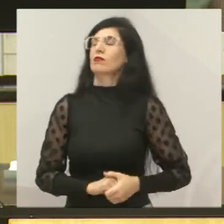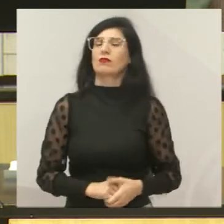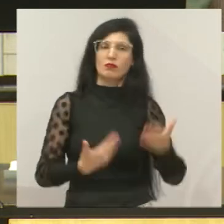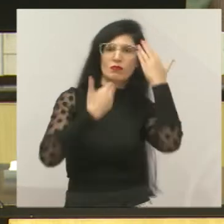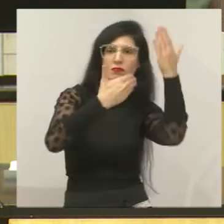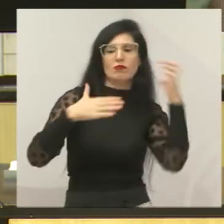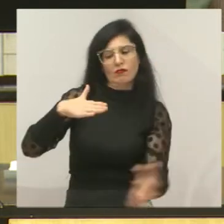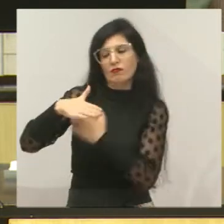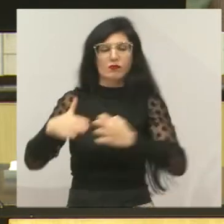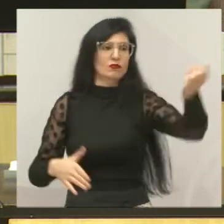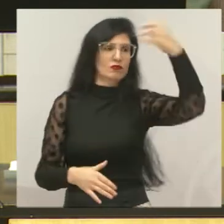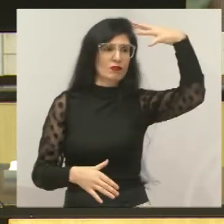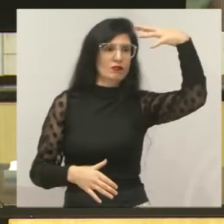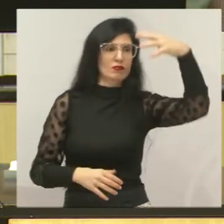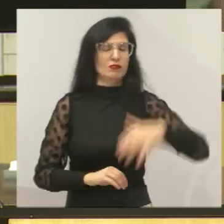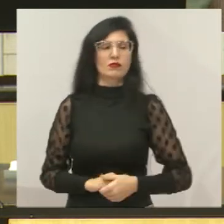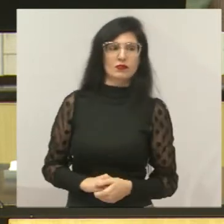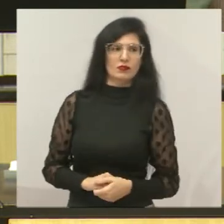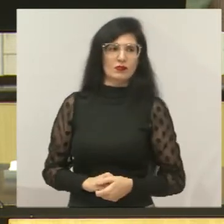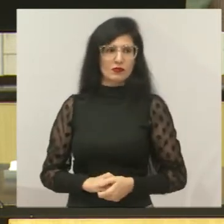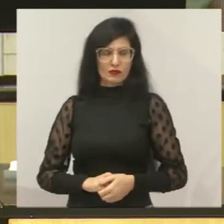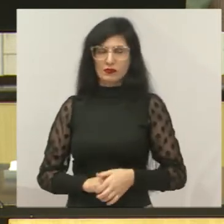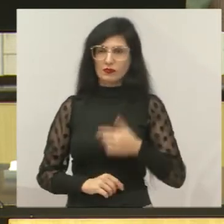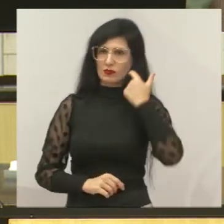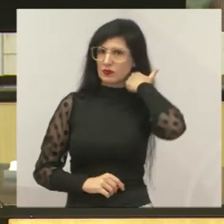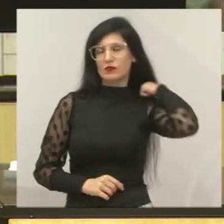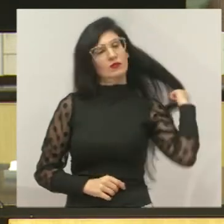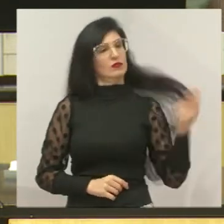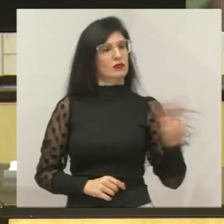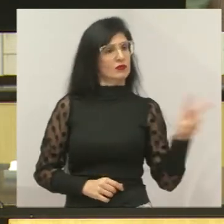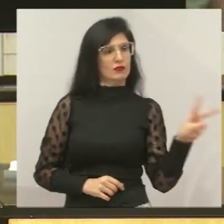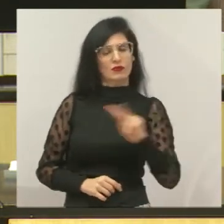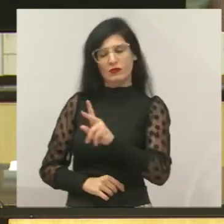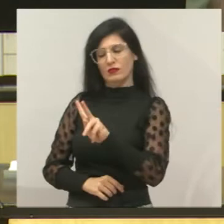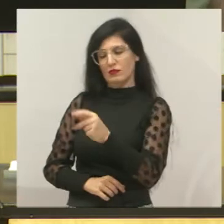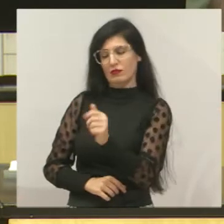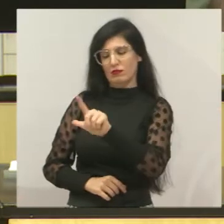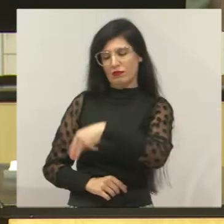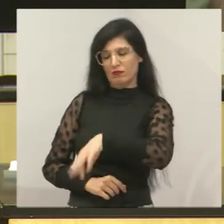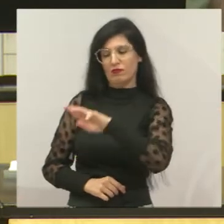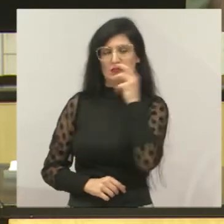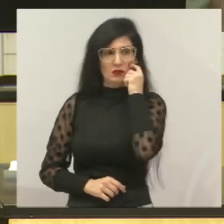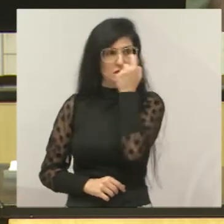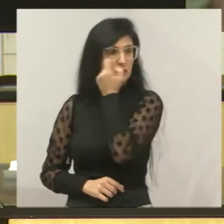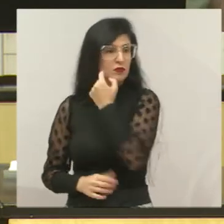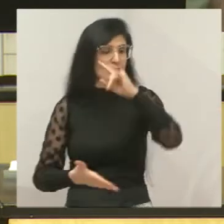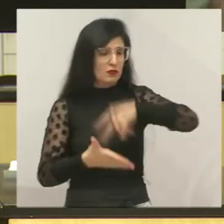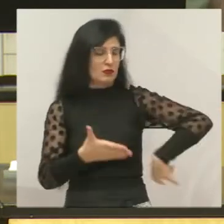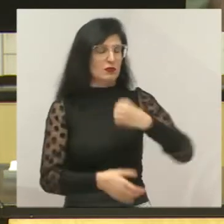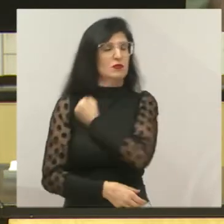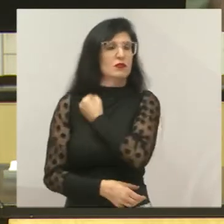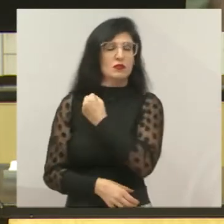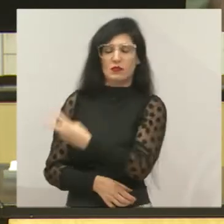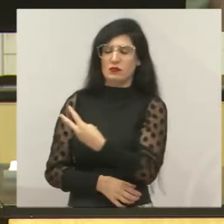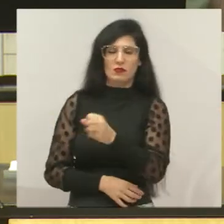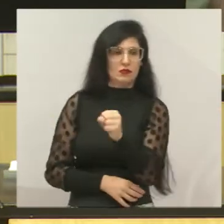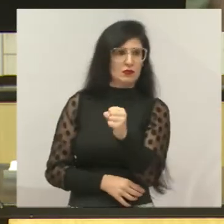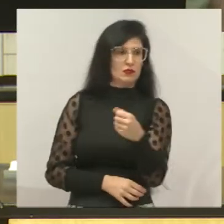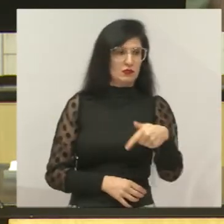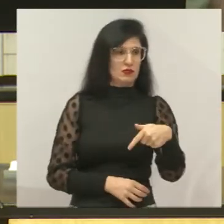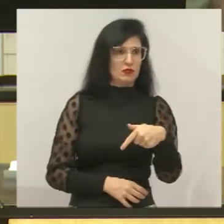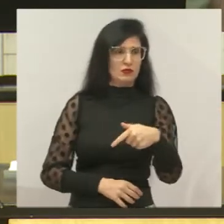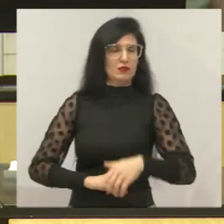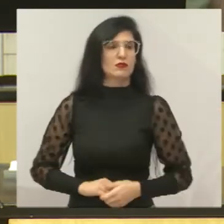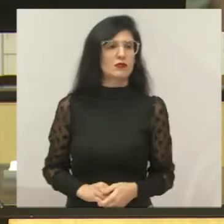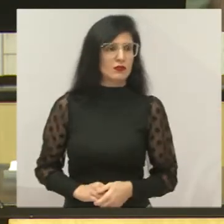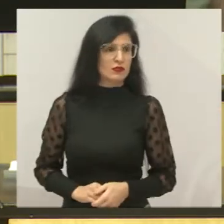IDP, e antecipando o agradecimento pela atenção dispensada, subscrevemos. Vereador Valmir Parque do Meia Lua. Requerimento 387. Requeremos ao